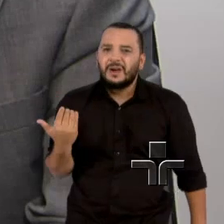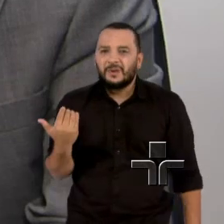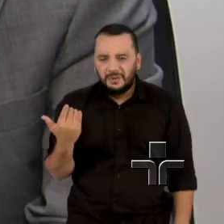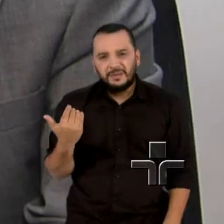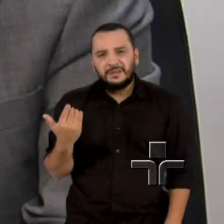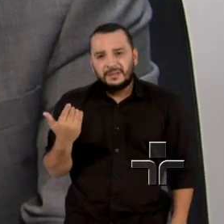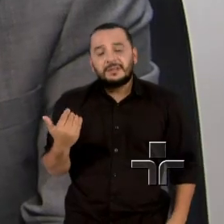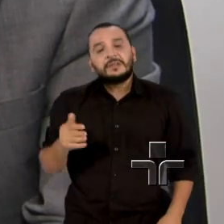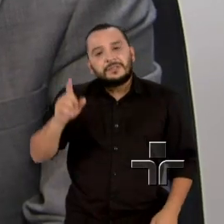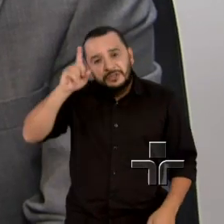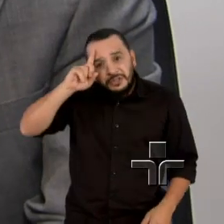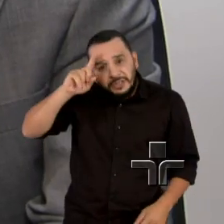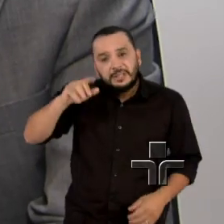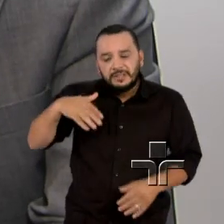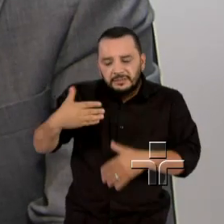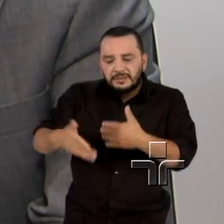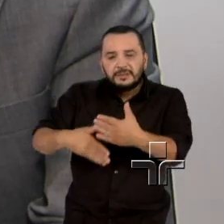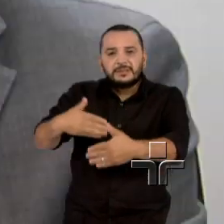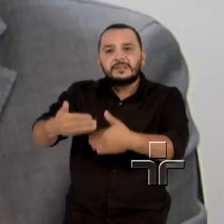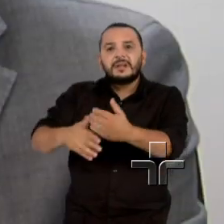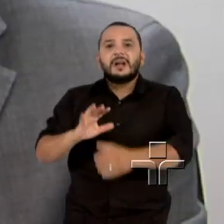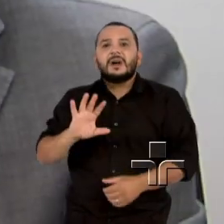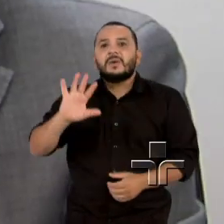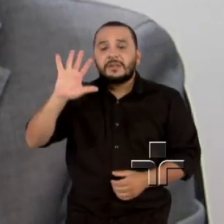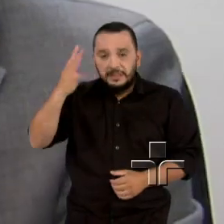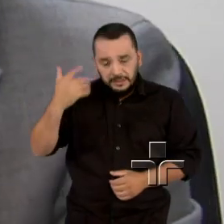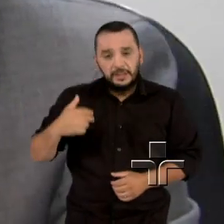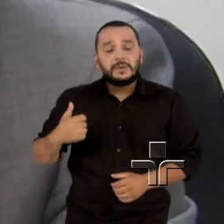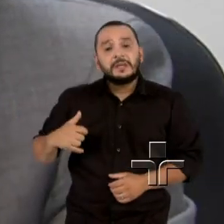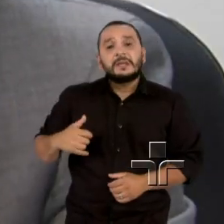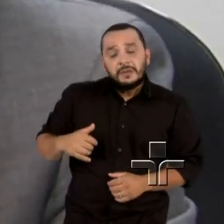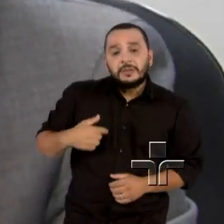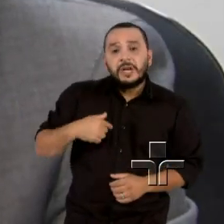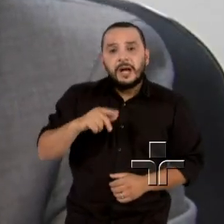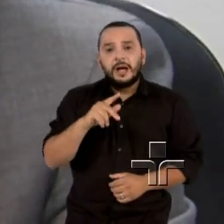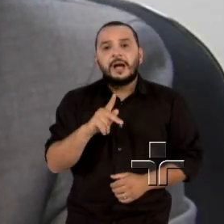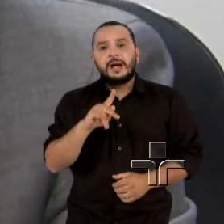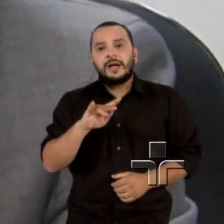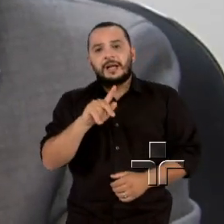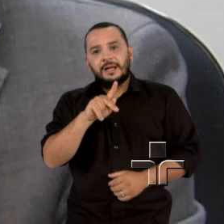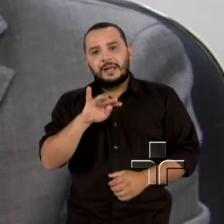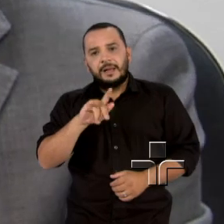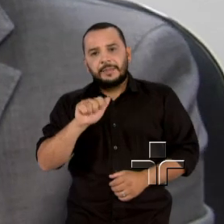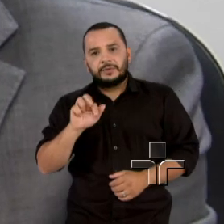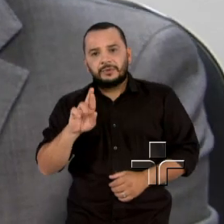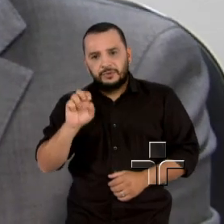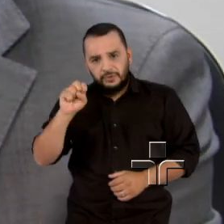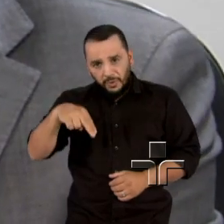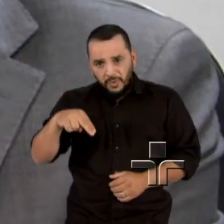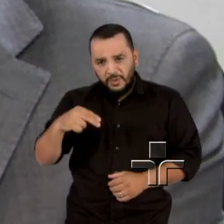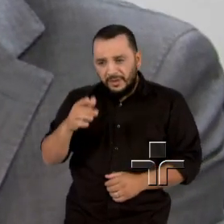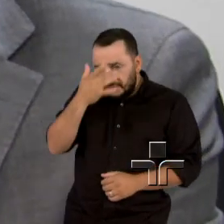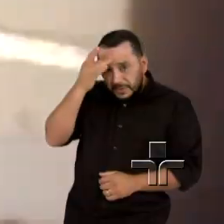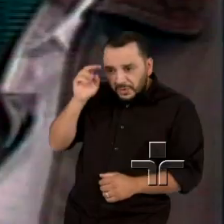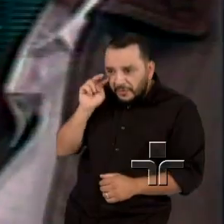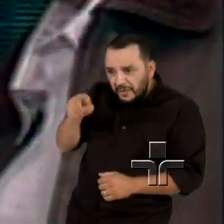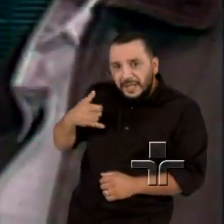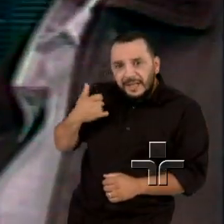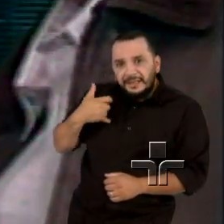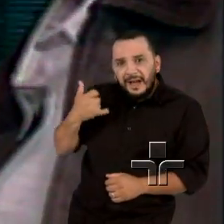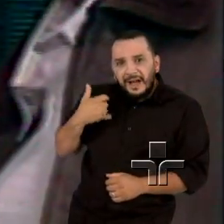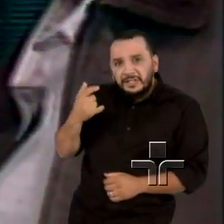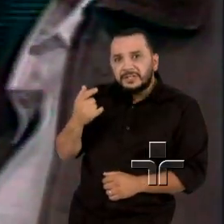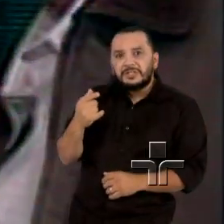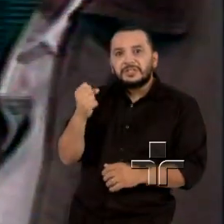Dias depois, o menor, Cleberson, foi reconhecido no distrito